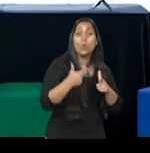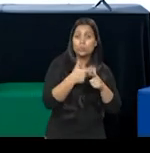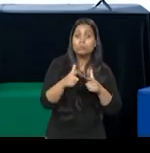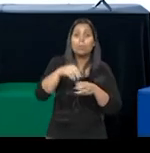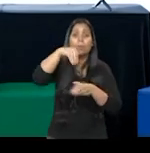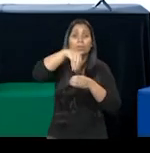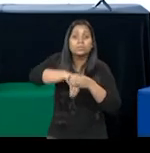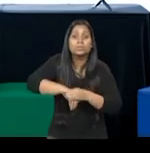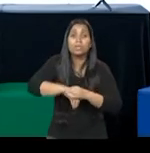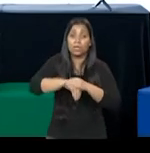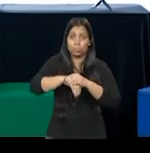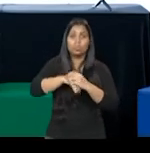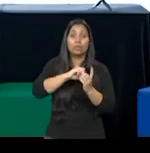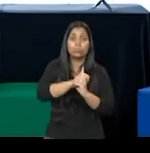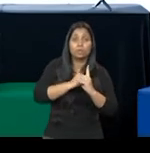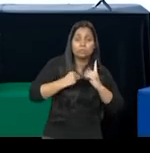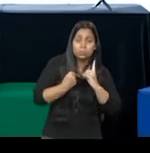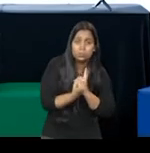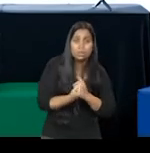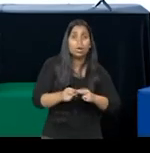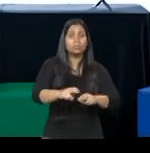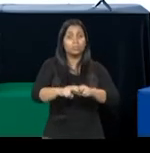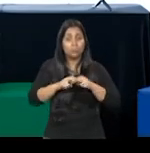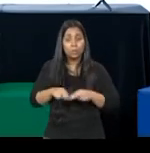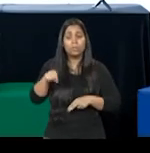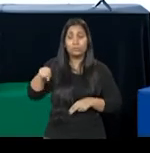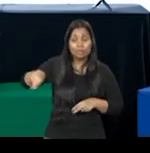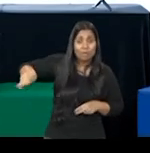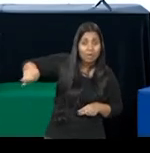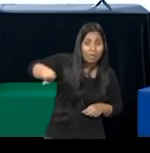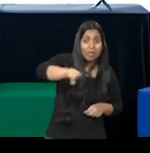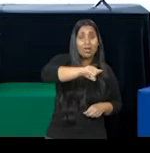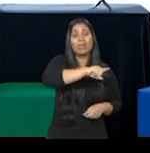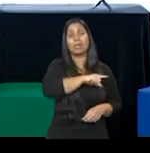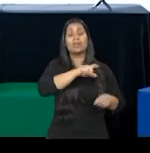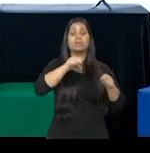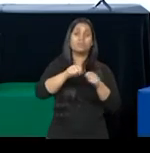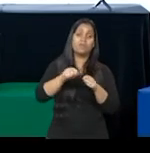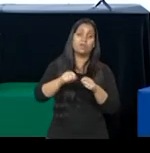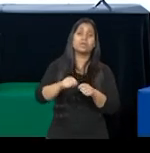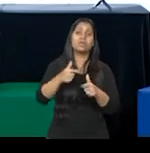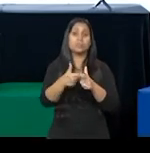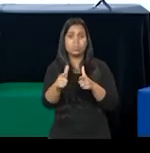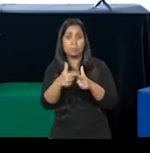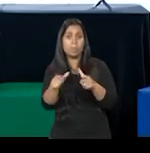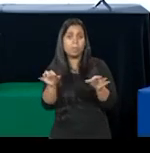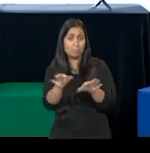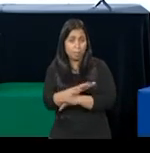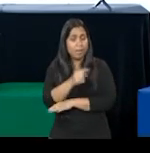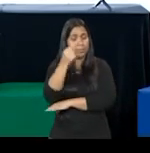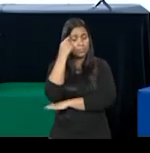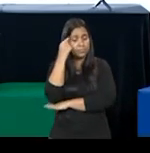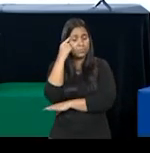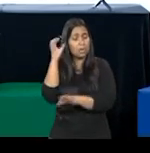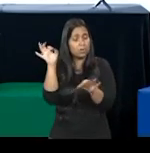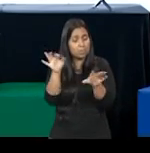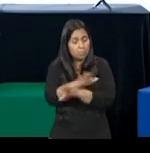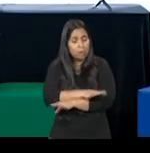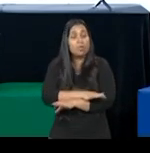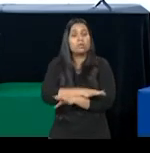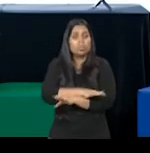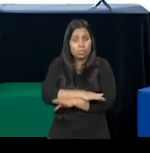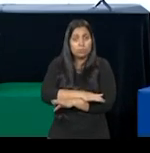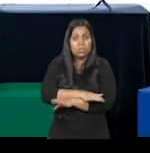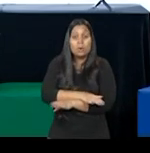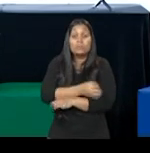sociedade. Por isso, é trabalho dele buscar gerir esses problemas e pensar em uma solução que